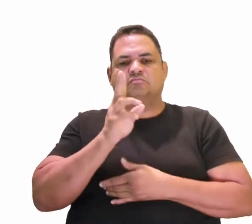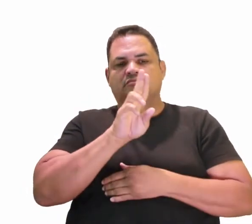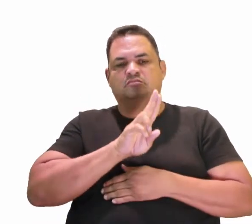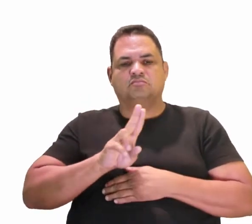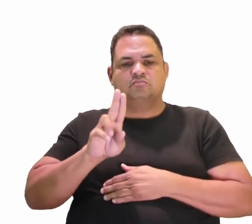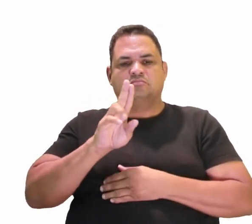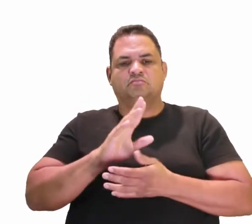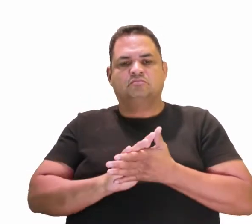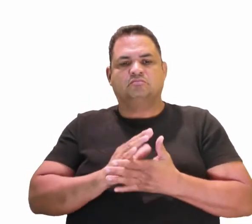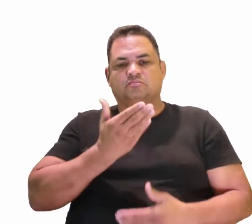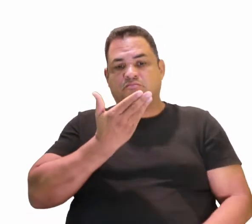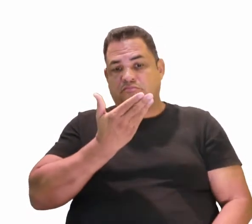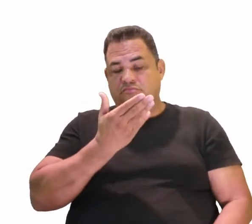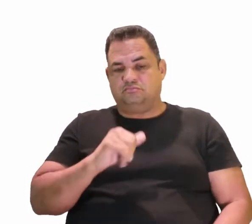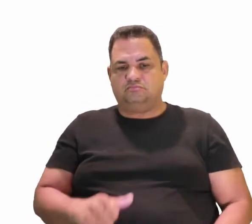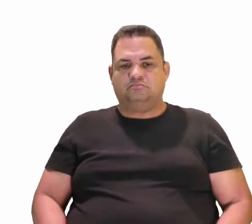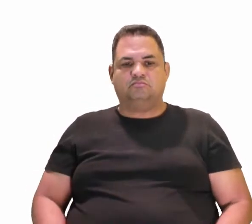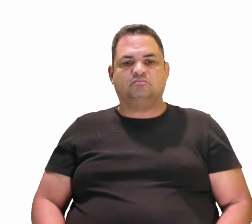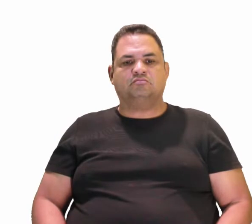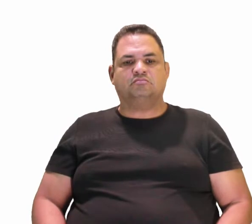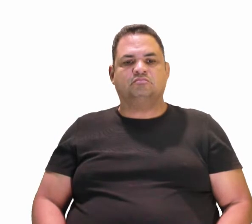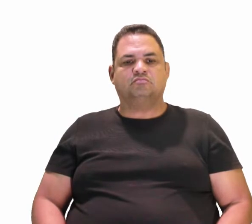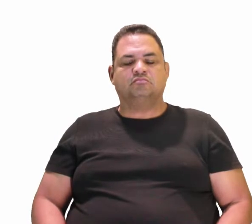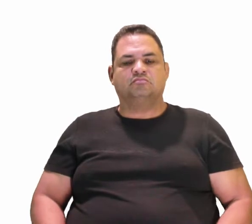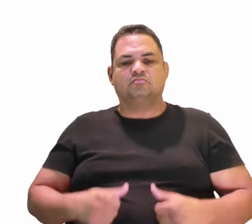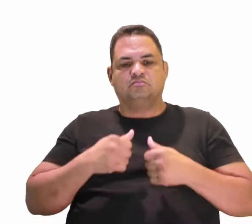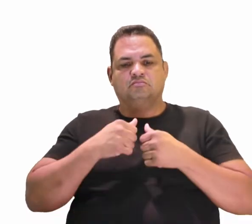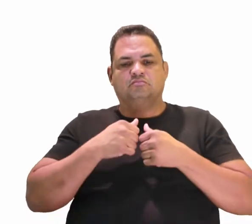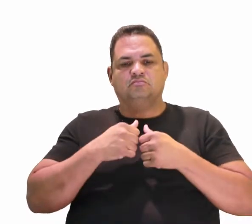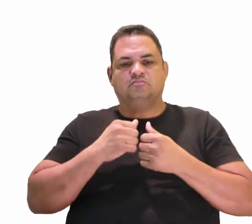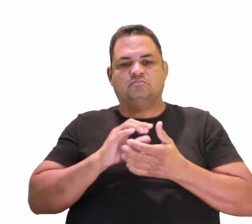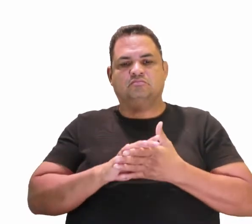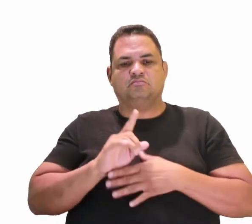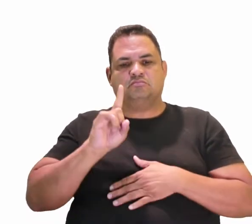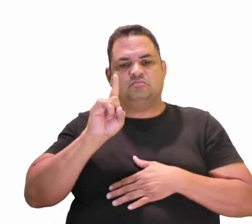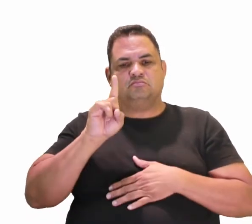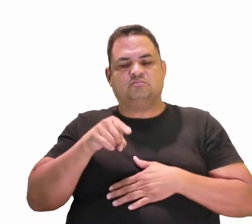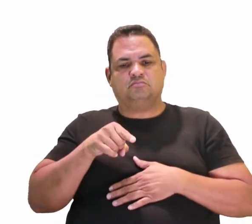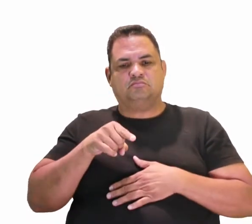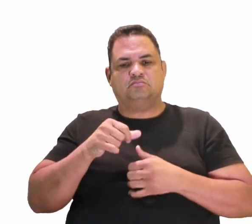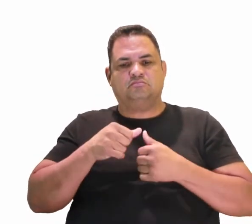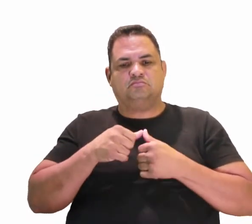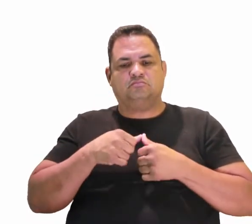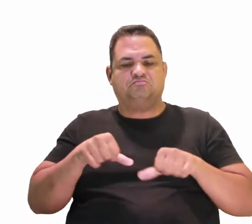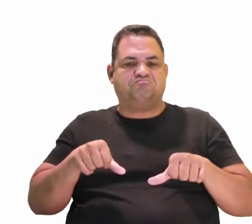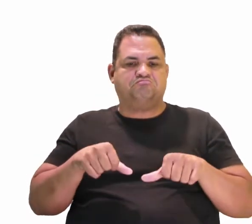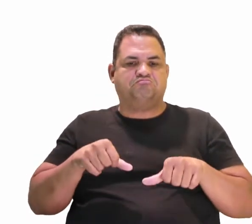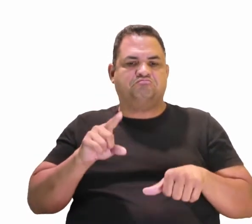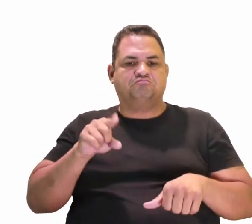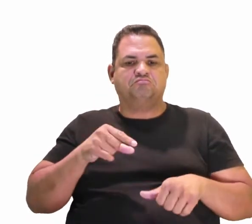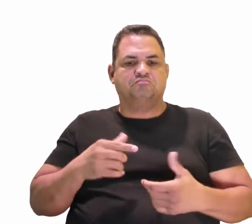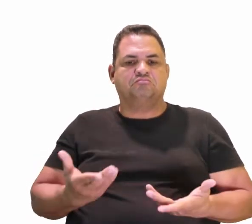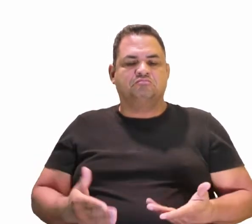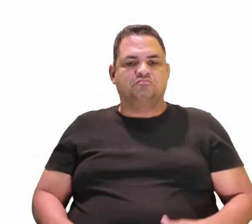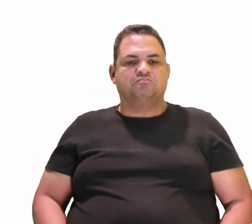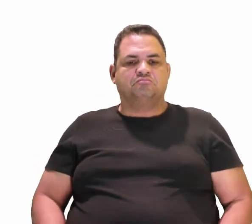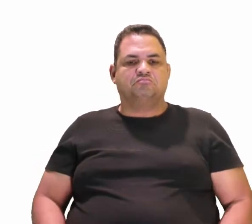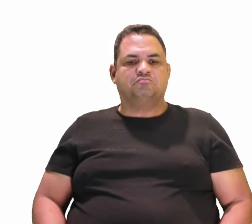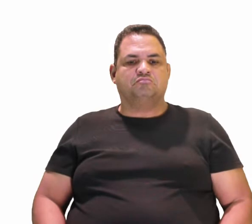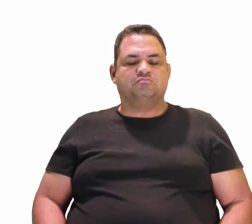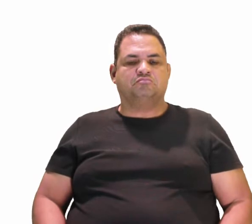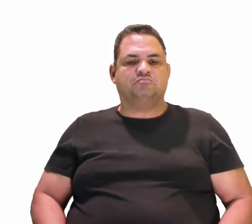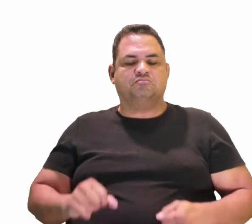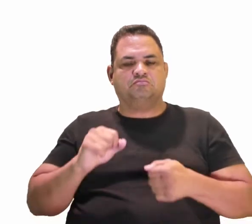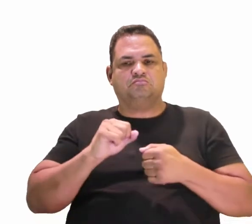o seja. Por quê? Porque o verbo to be significa ser e estar, certo? E aqui a ideia é que eu fale